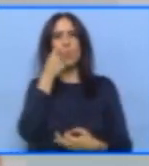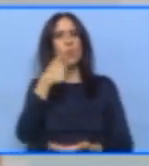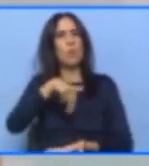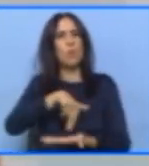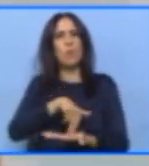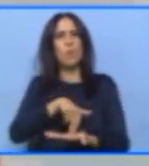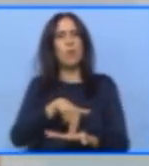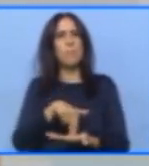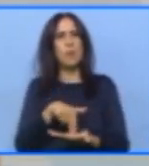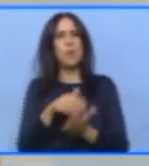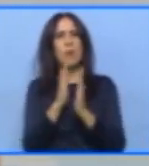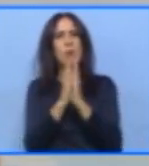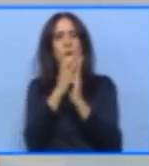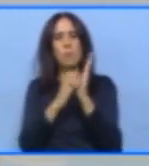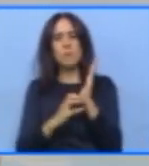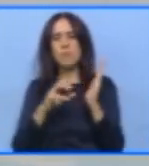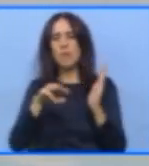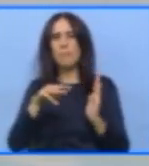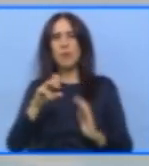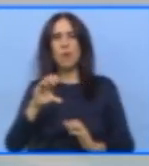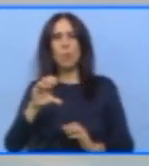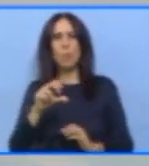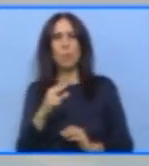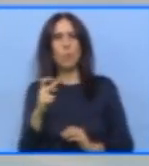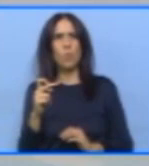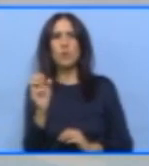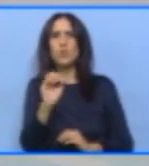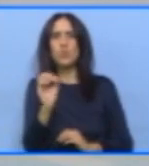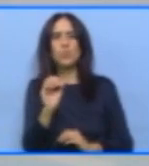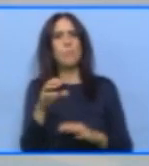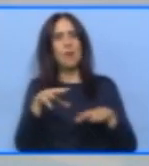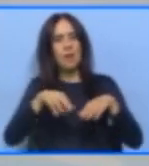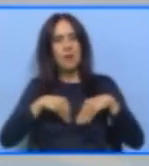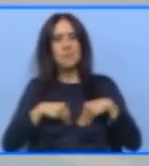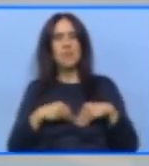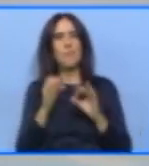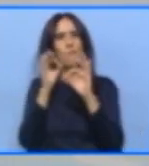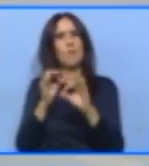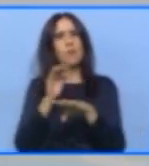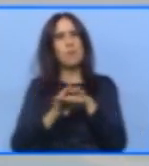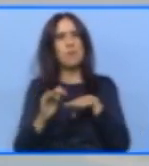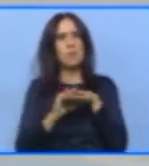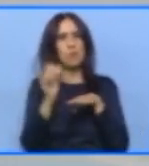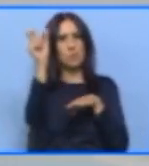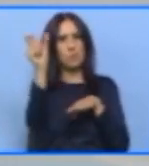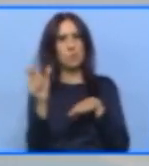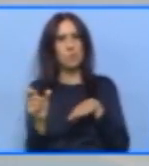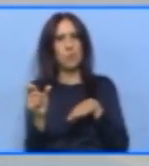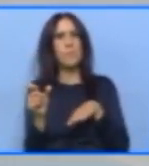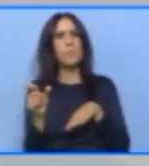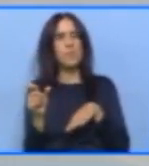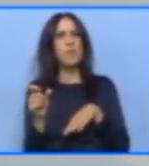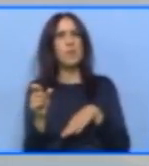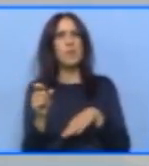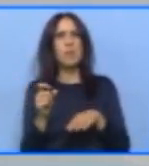chegou a fazer uma homilia em Macua e que era tão carinhosamente acolhido e que descia a acocorar-se